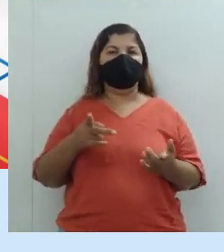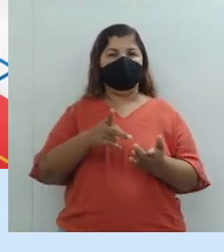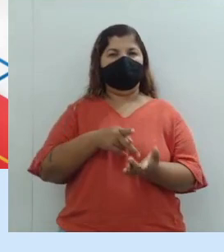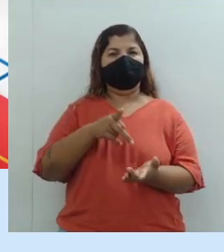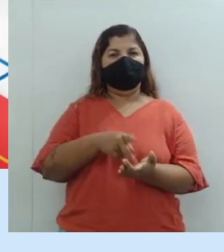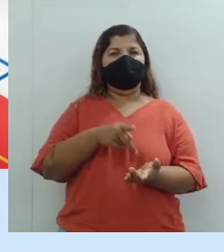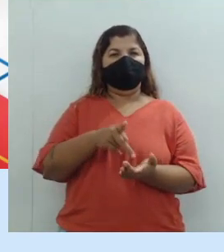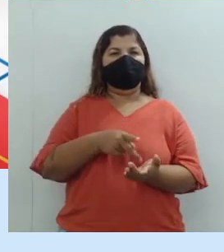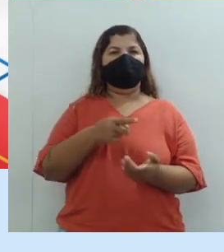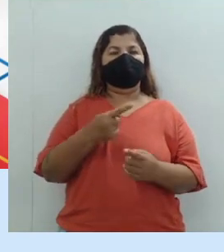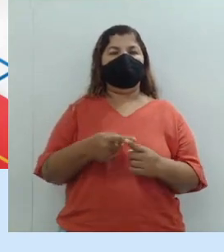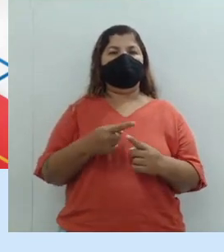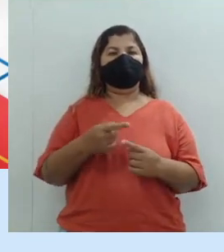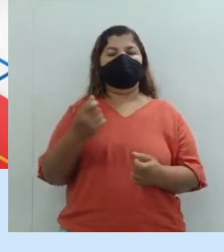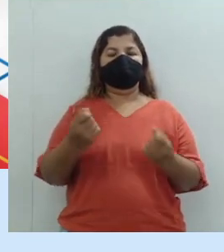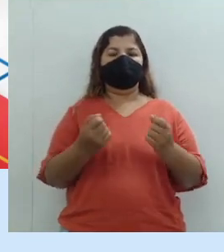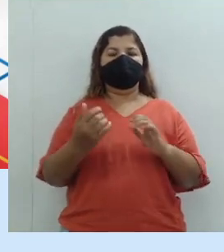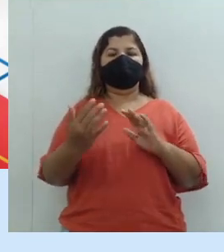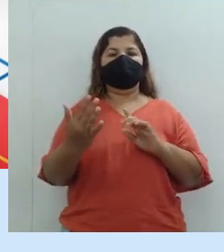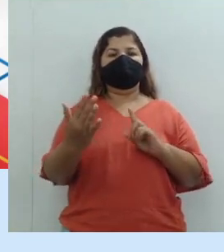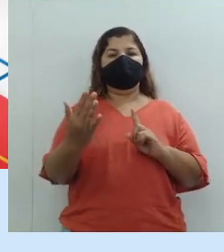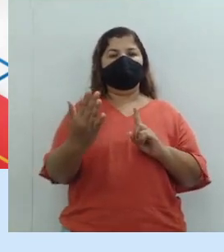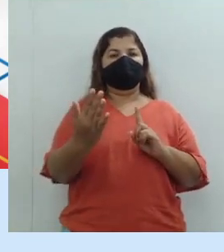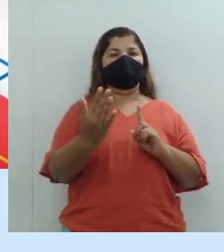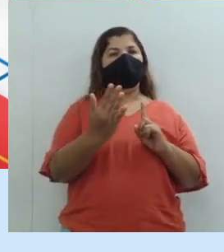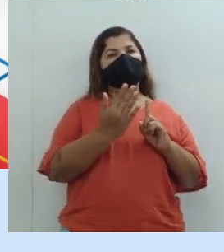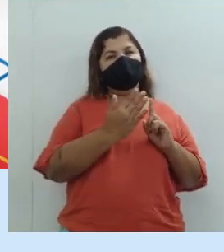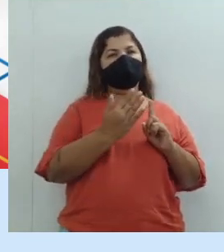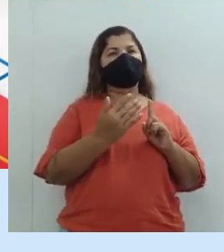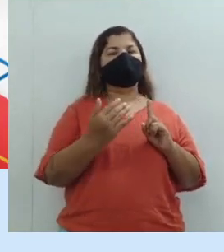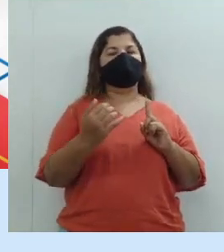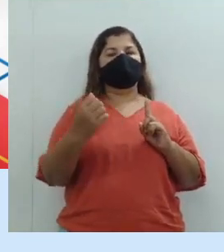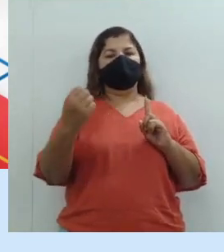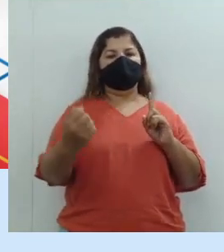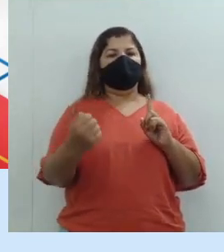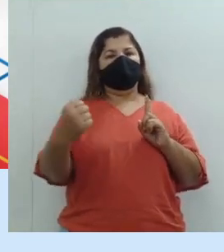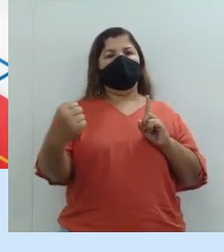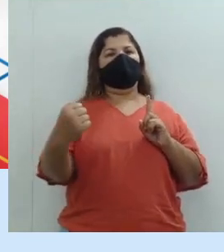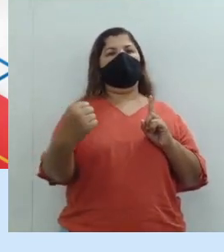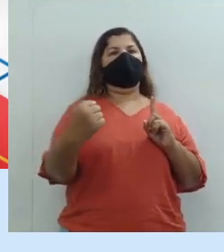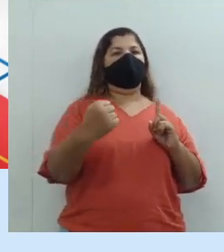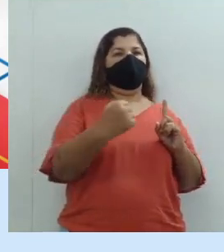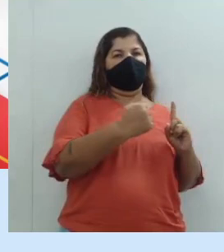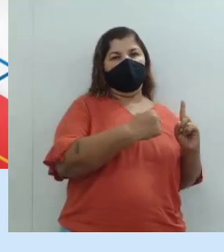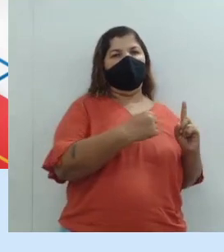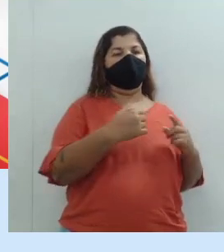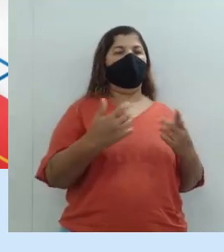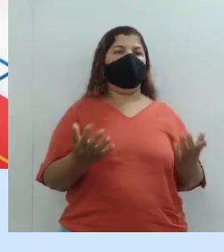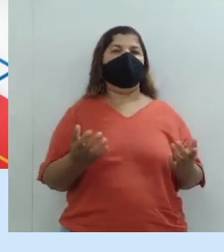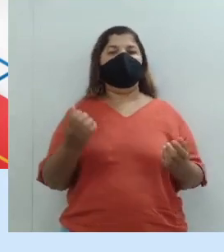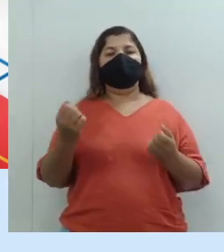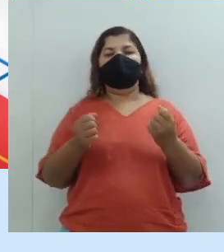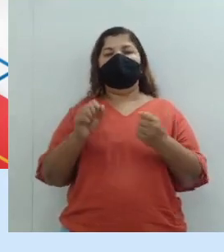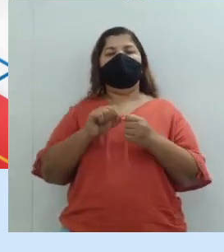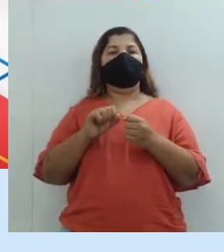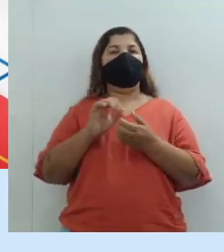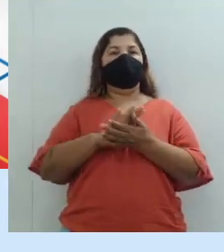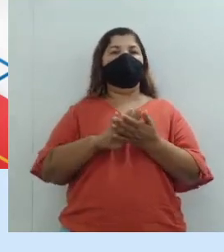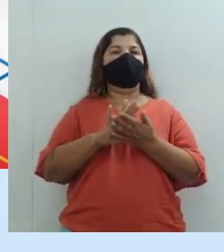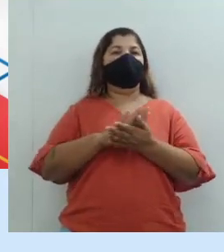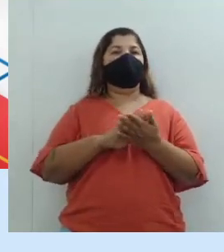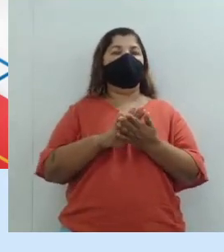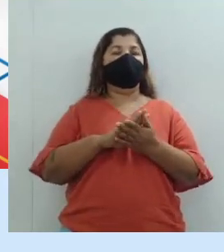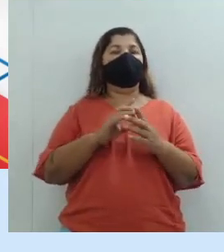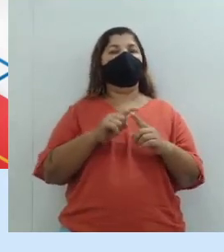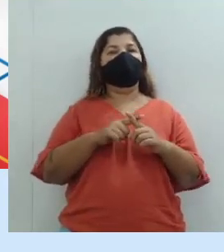quê? Porque o carro está lhe empurrando. Parece algo difícil de entender, né? Como é que um carro vai me empurrar? O carro não fez nada, quem está aplicando a força sou eu.